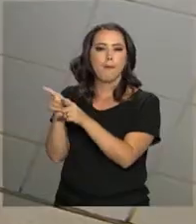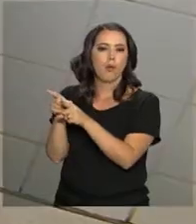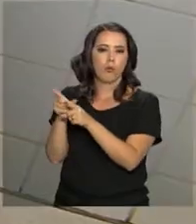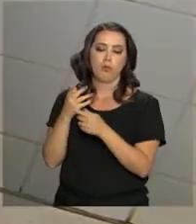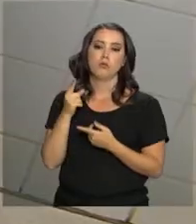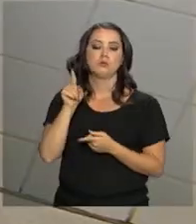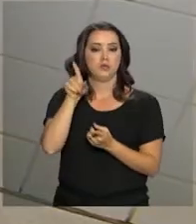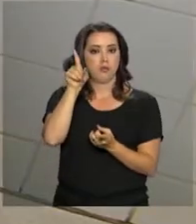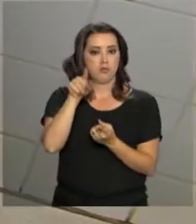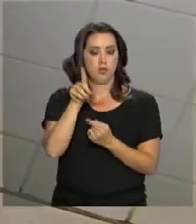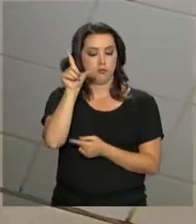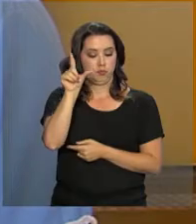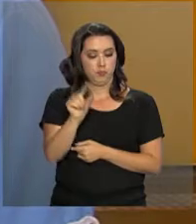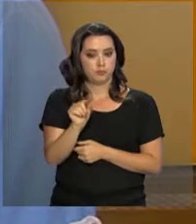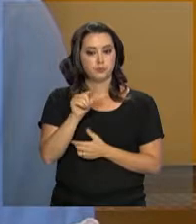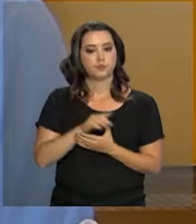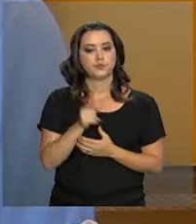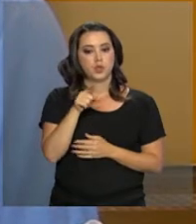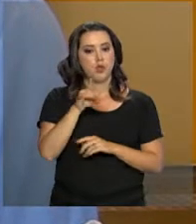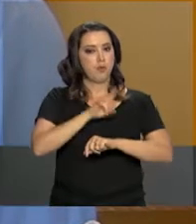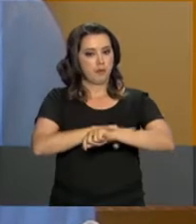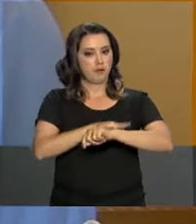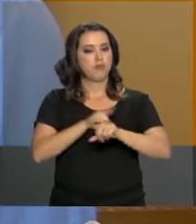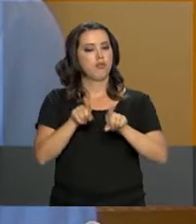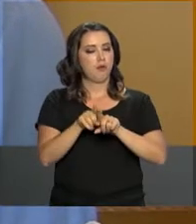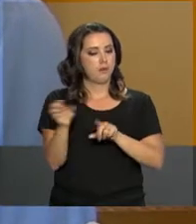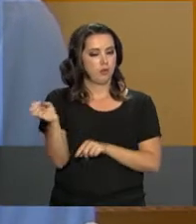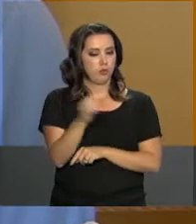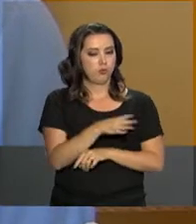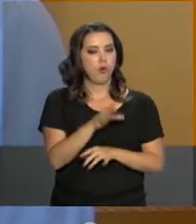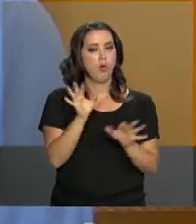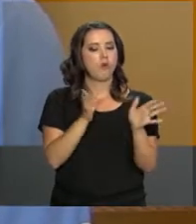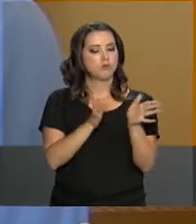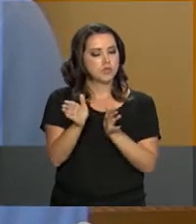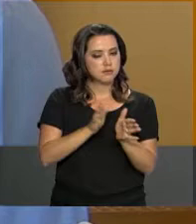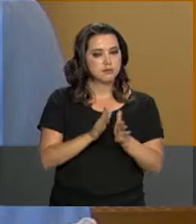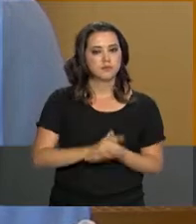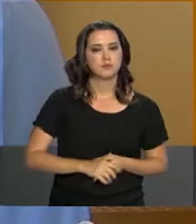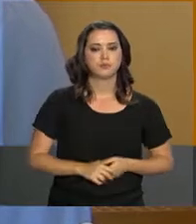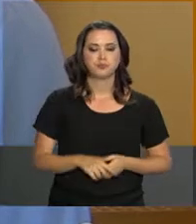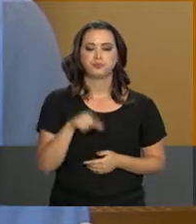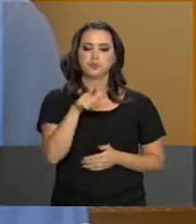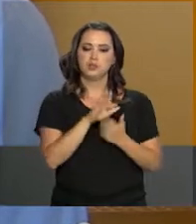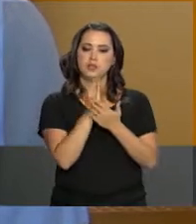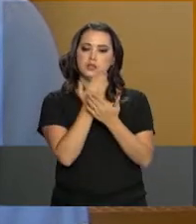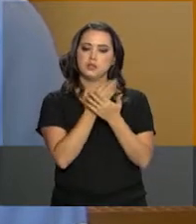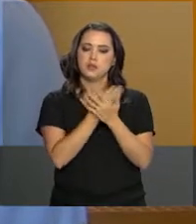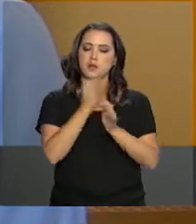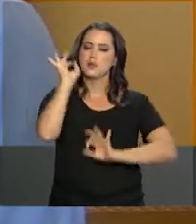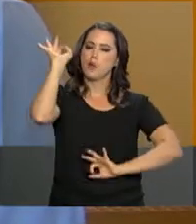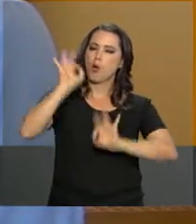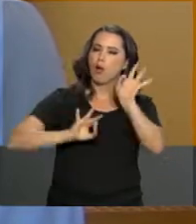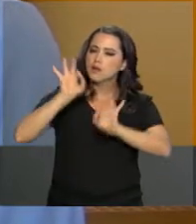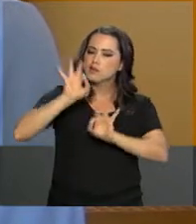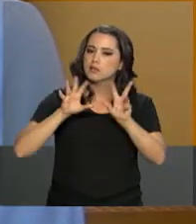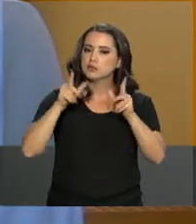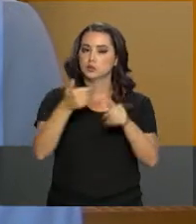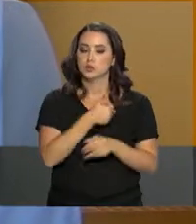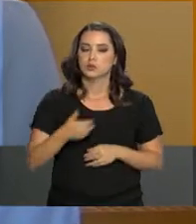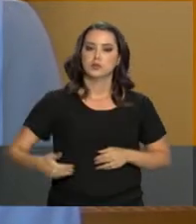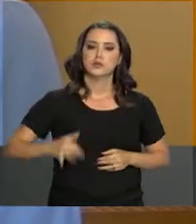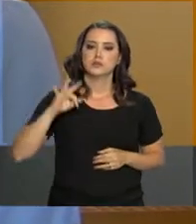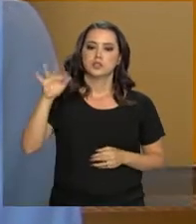também foi adaptado. A escola necessita de todos esses parâmetros, precisa organizar e o governo